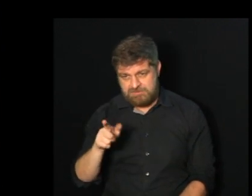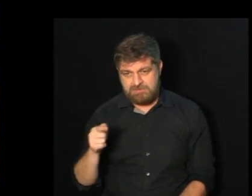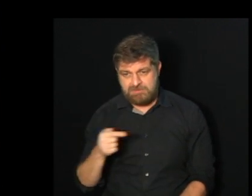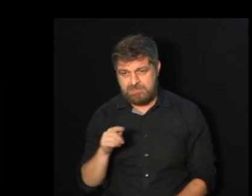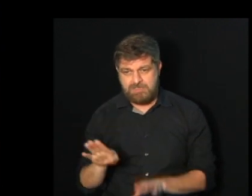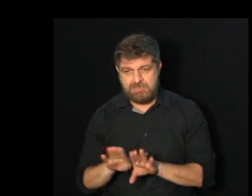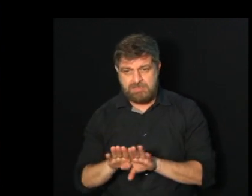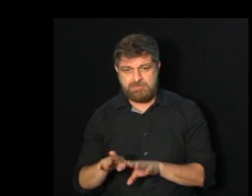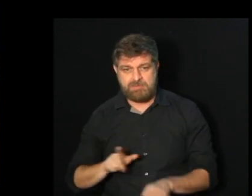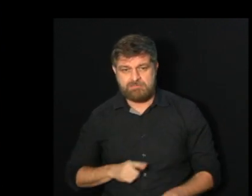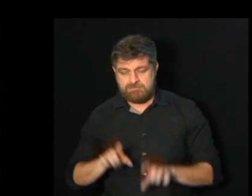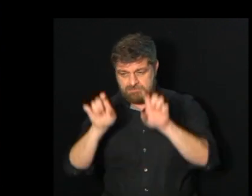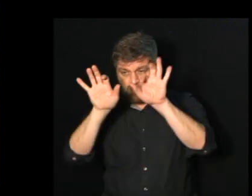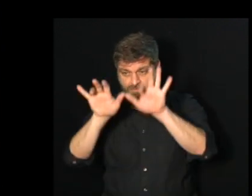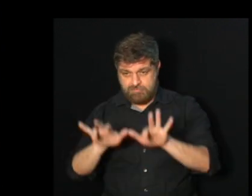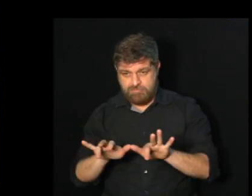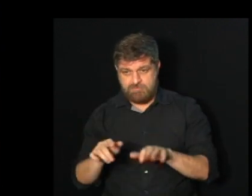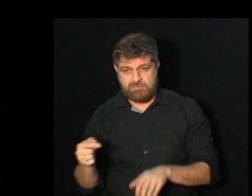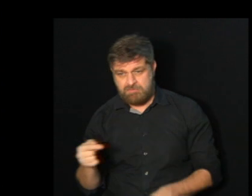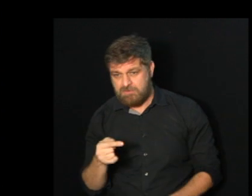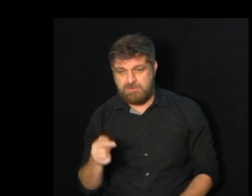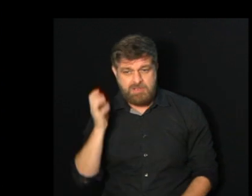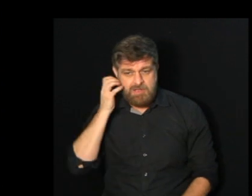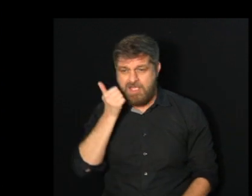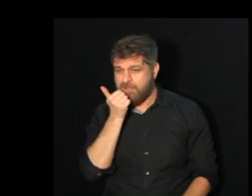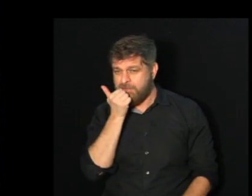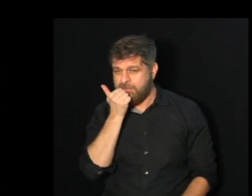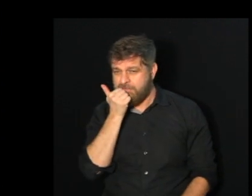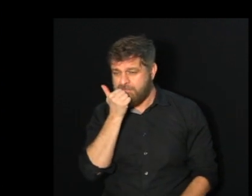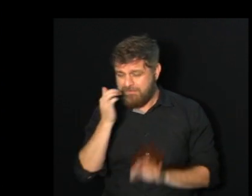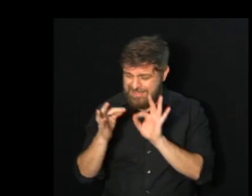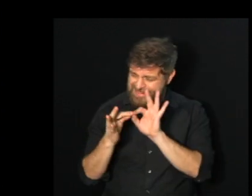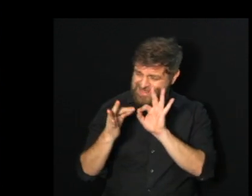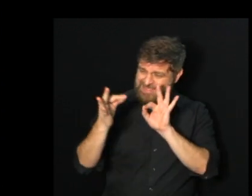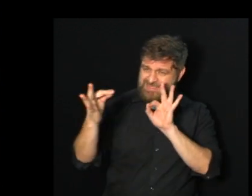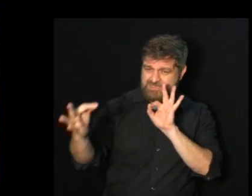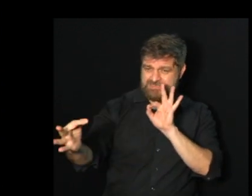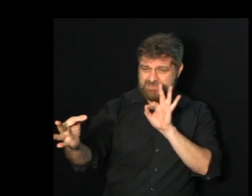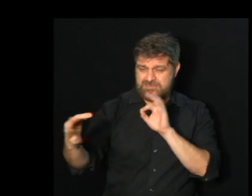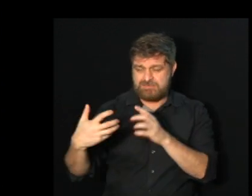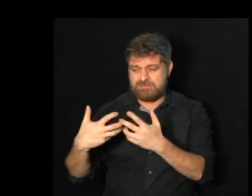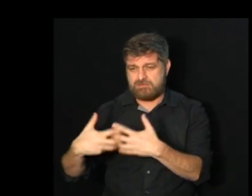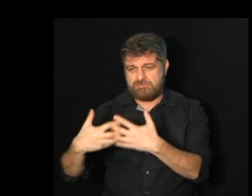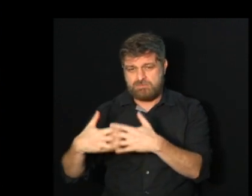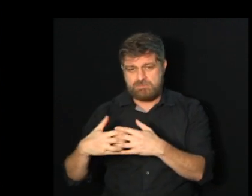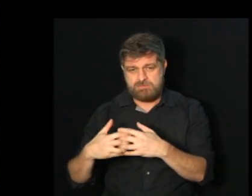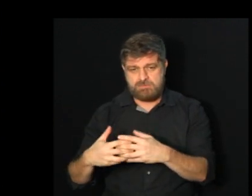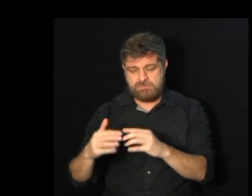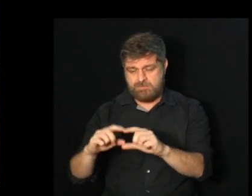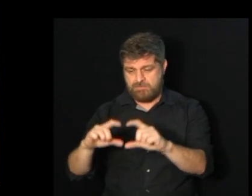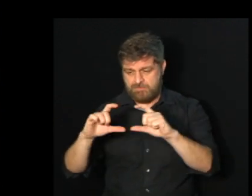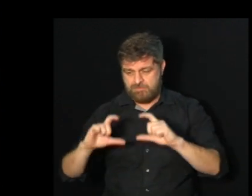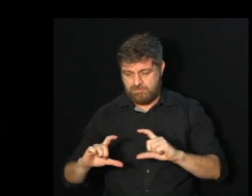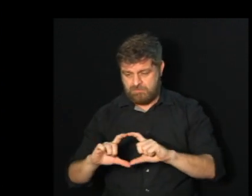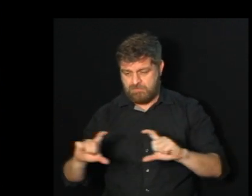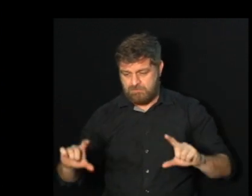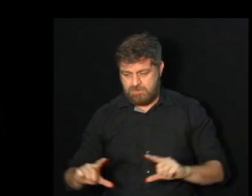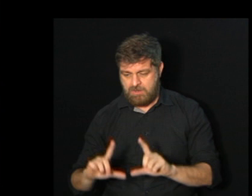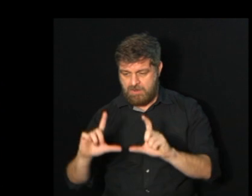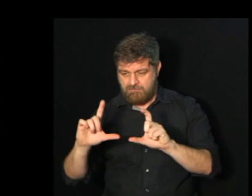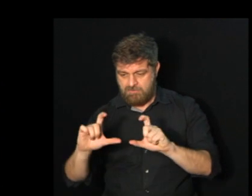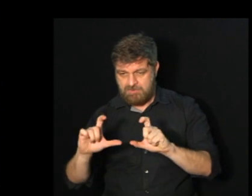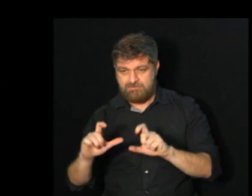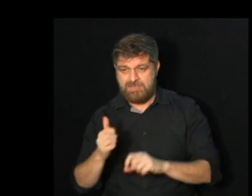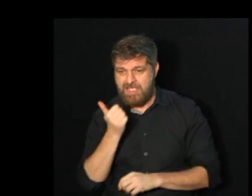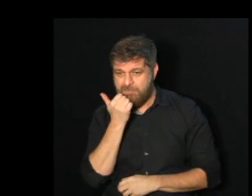C++, ele é operacional à distância, né? E embaixo aí nós temos outra fotografia do mesmo rádio.